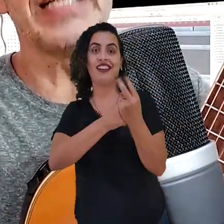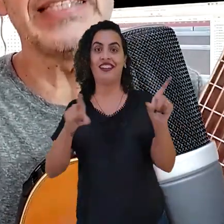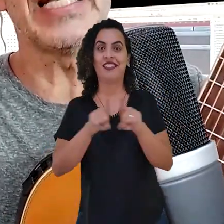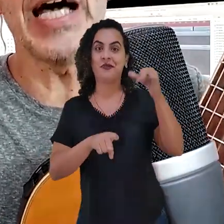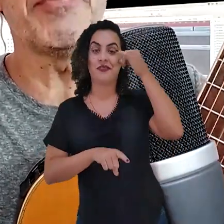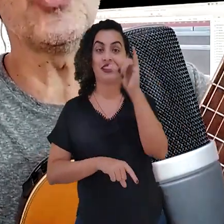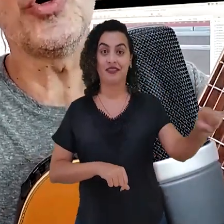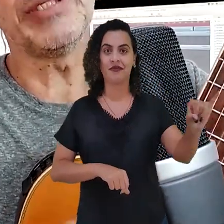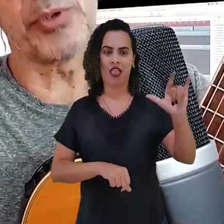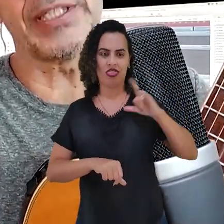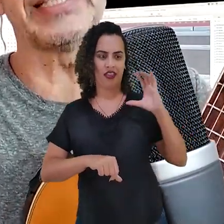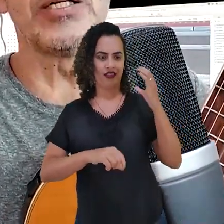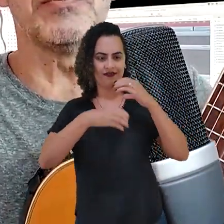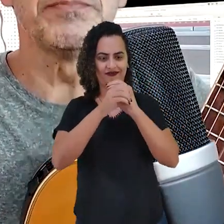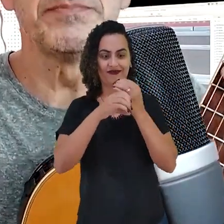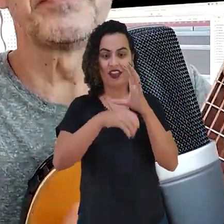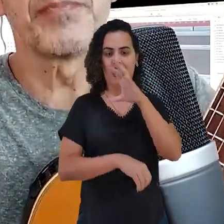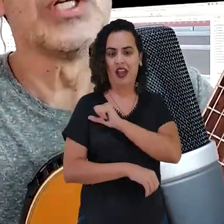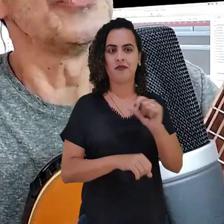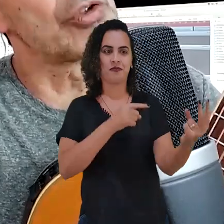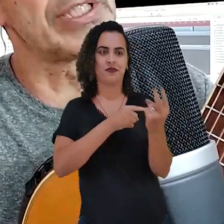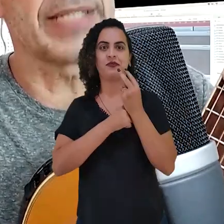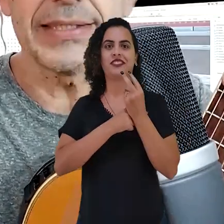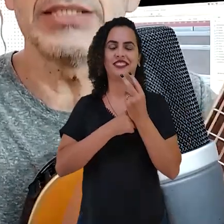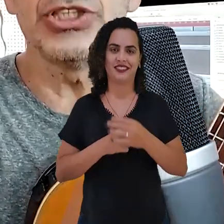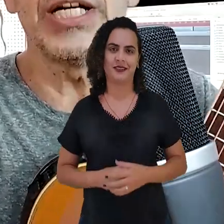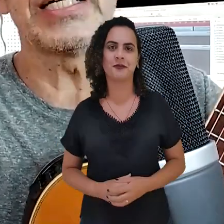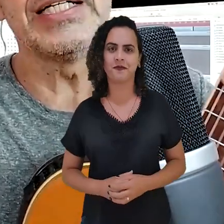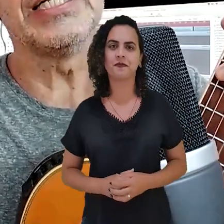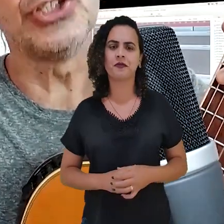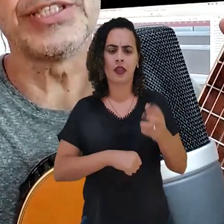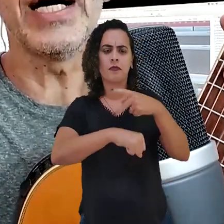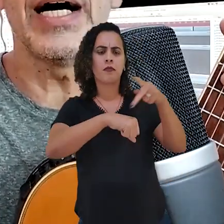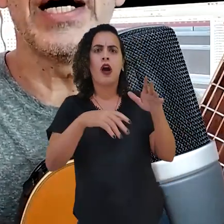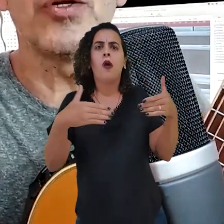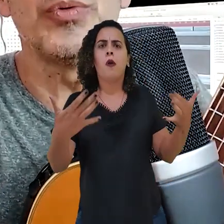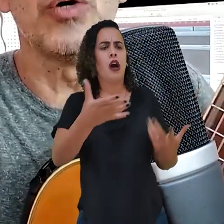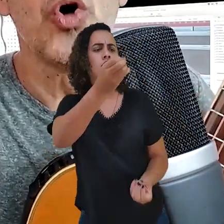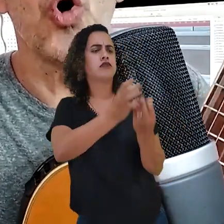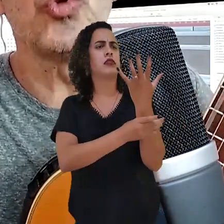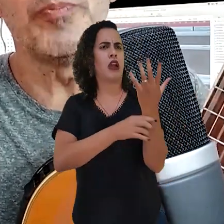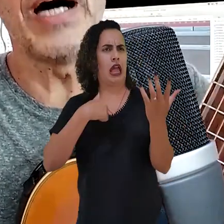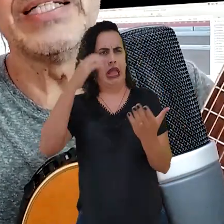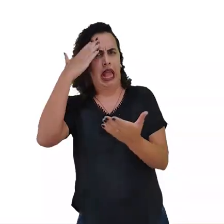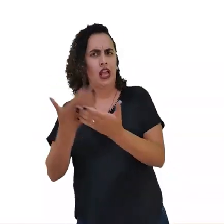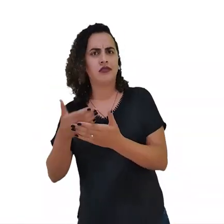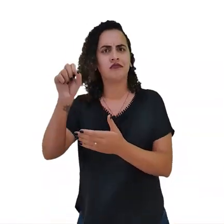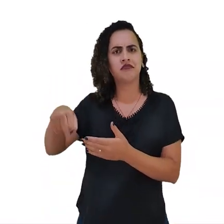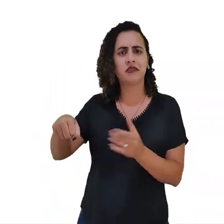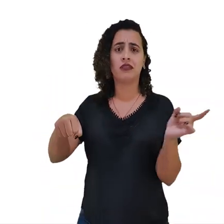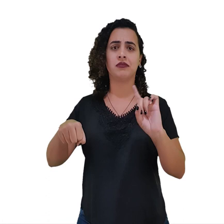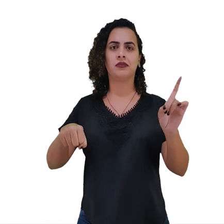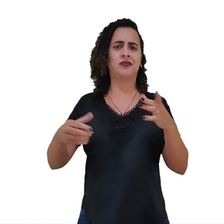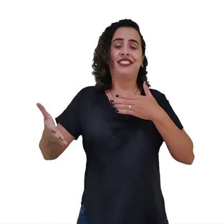é ciência, amor e proteção. Não se trata de acreditar ou não, ou do país que